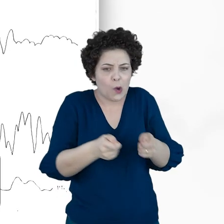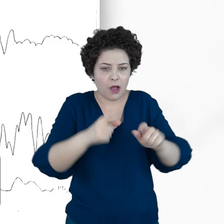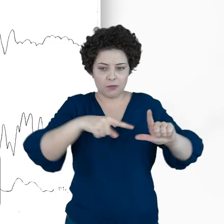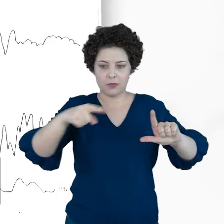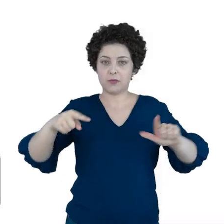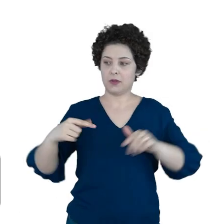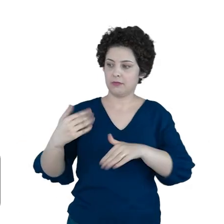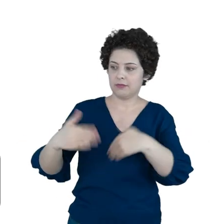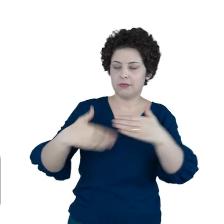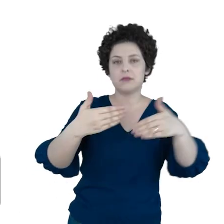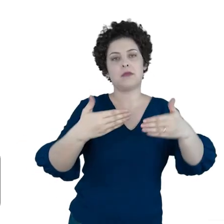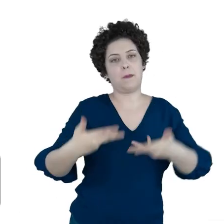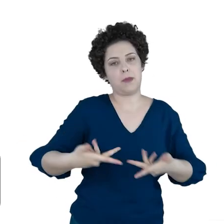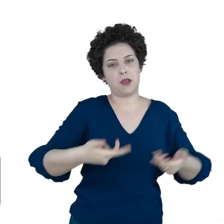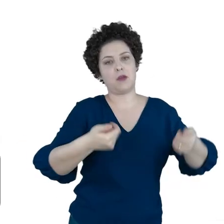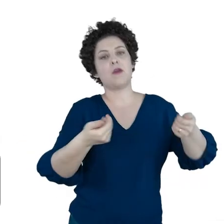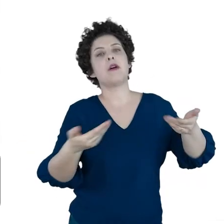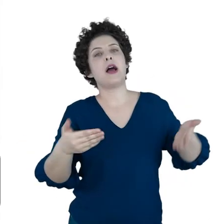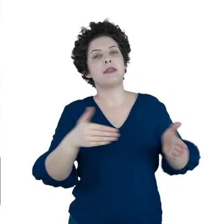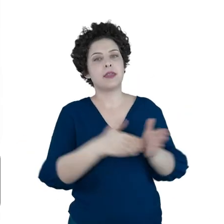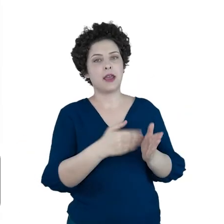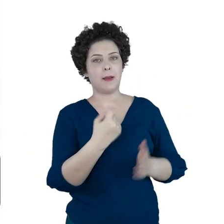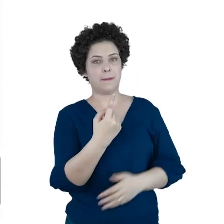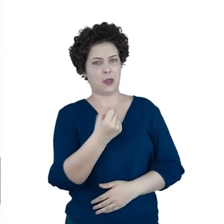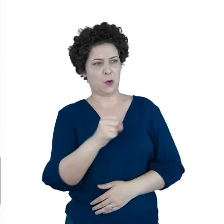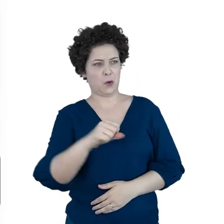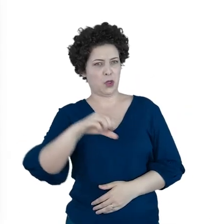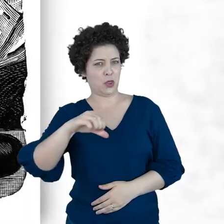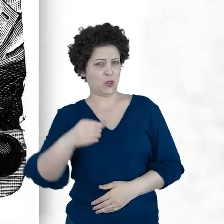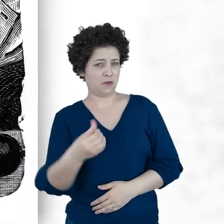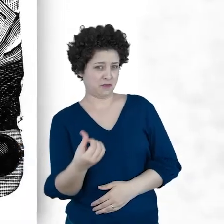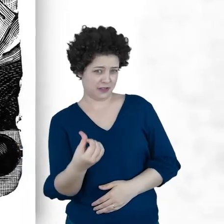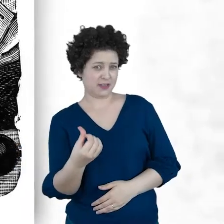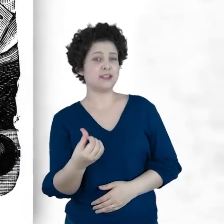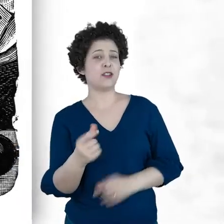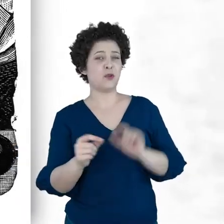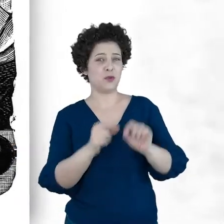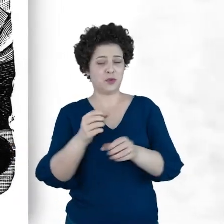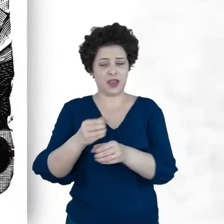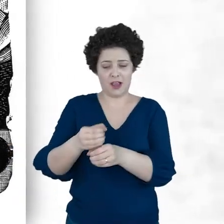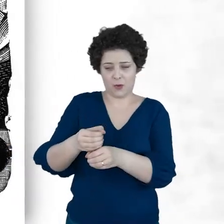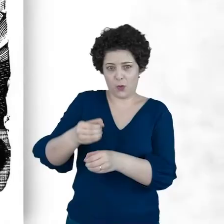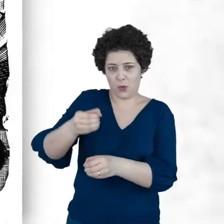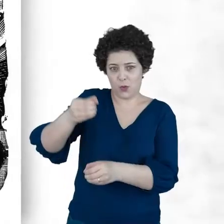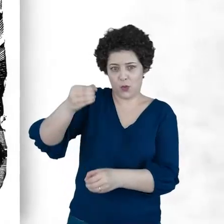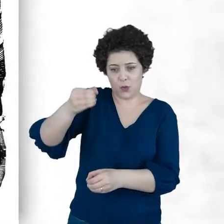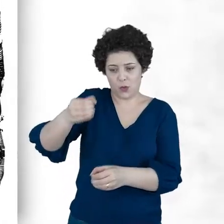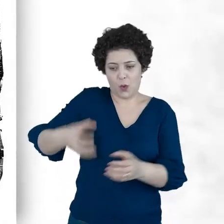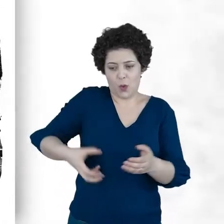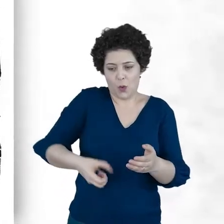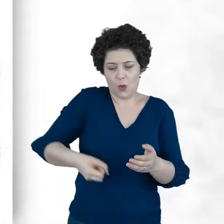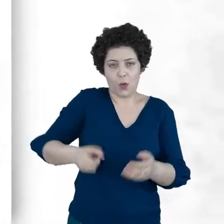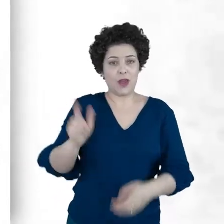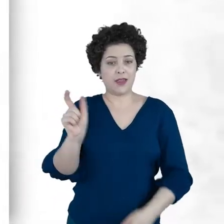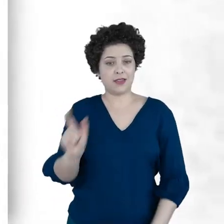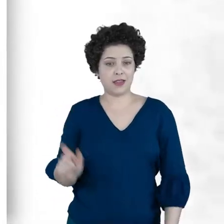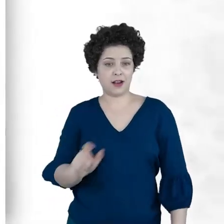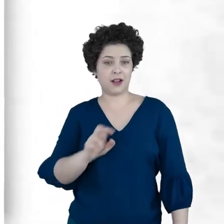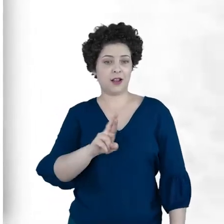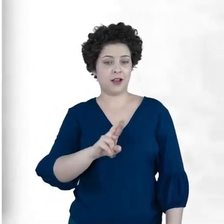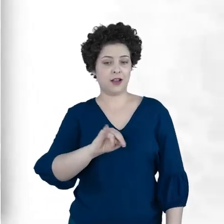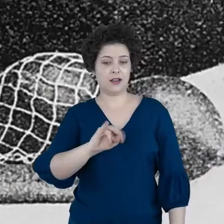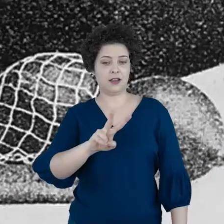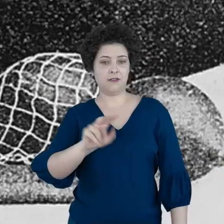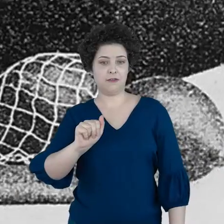evoluiu, até chegar em 1896 ao esfigmomanômetro, do italiano